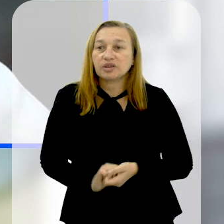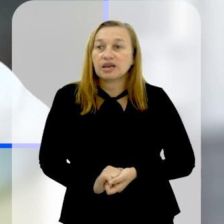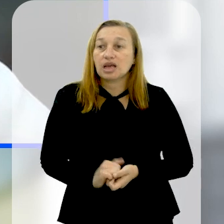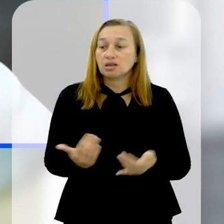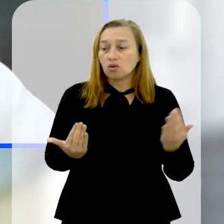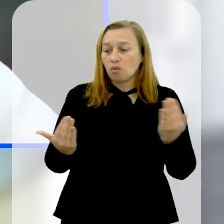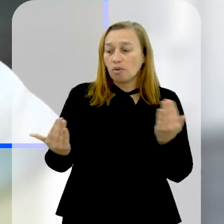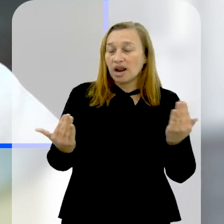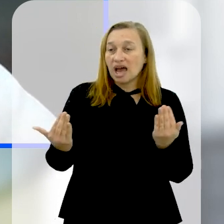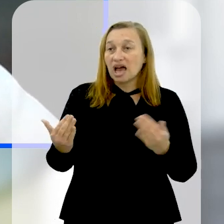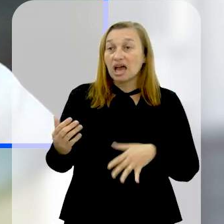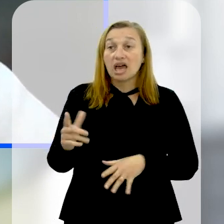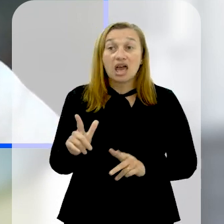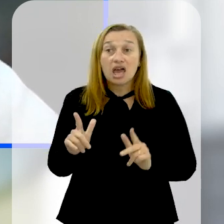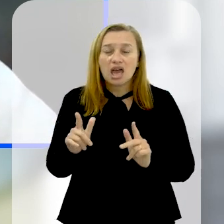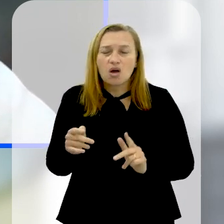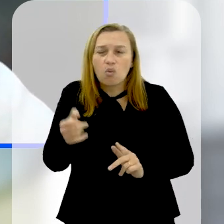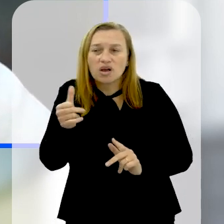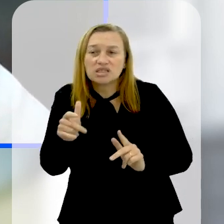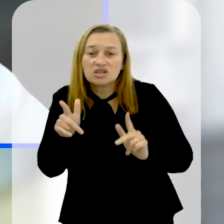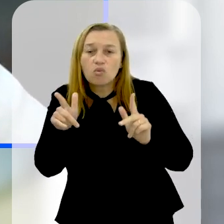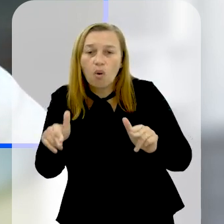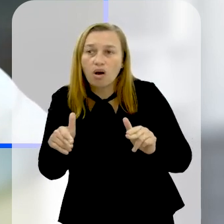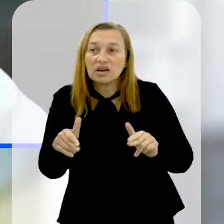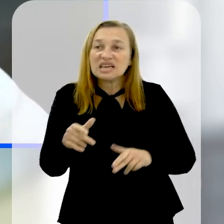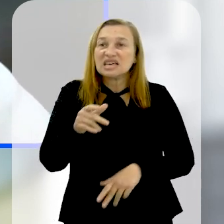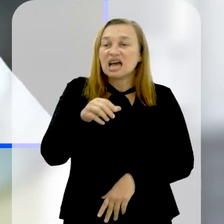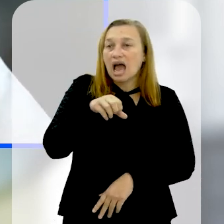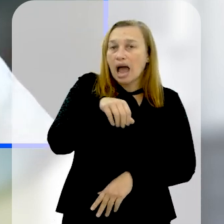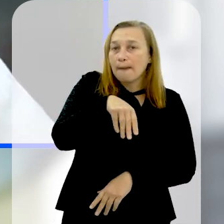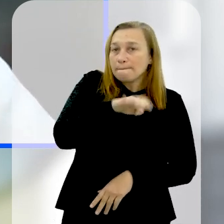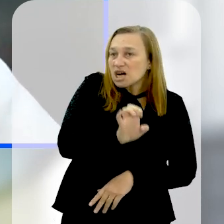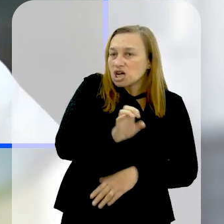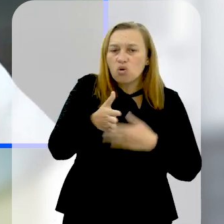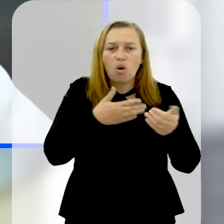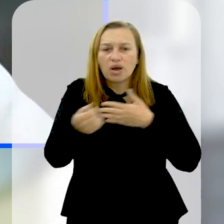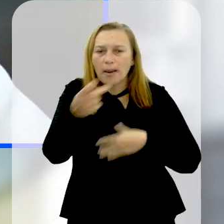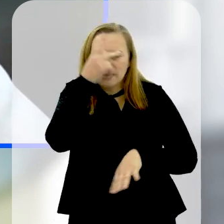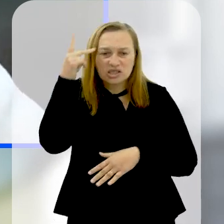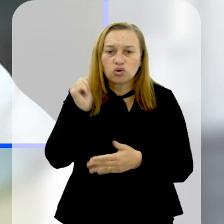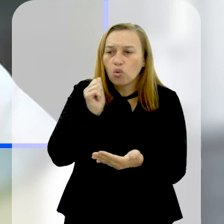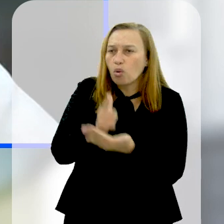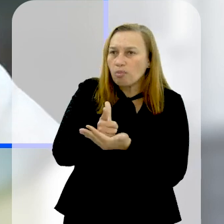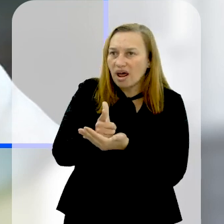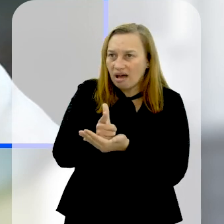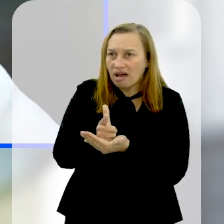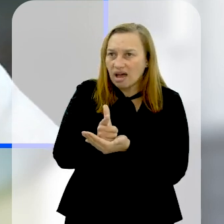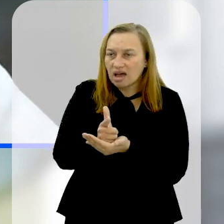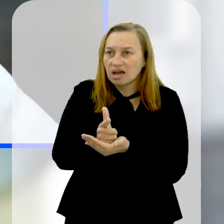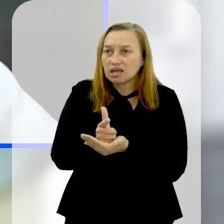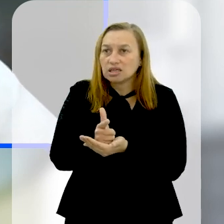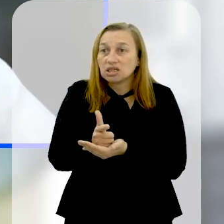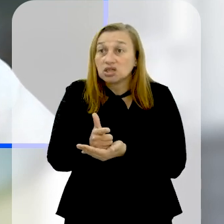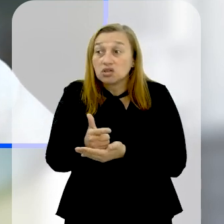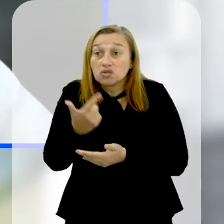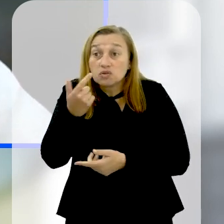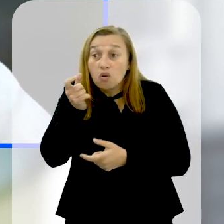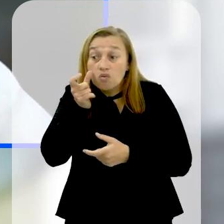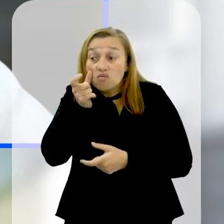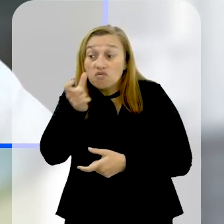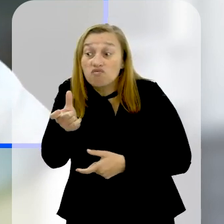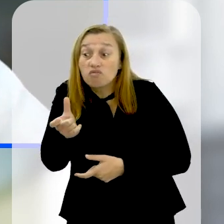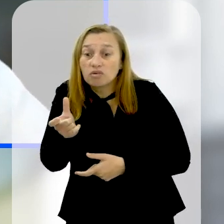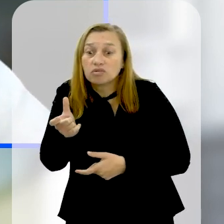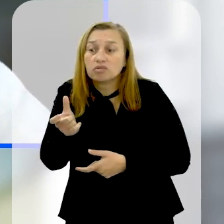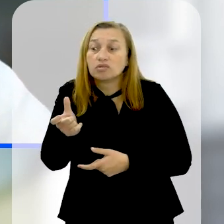muito similar. É muito similar. Então, se a mãe ou qualquer pessoa que fizer as compras de casa, né, não